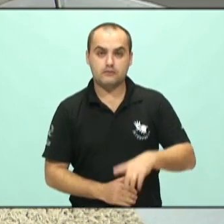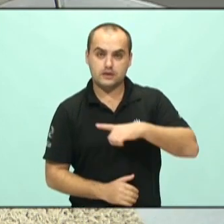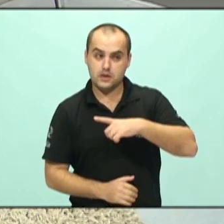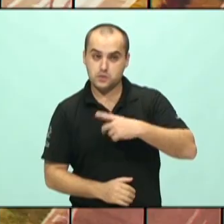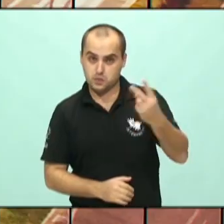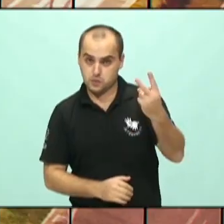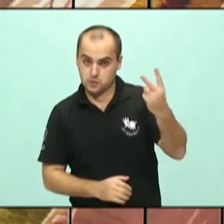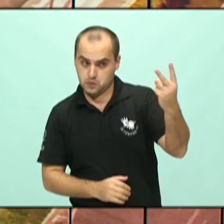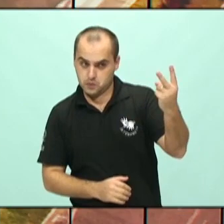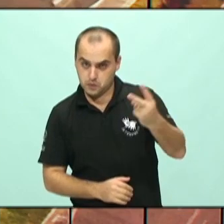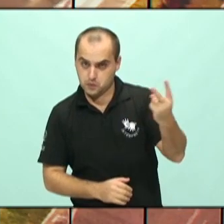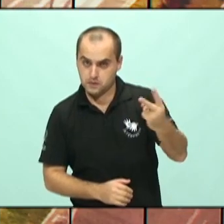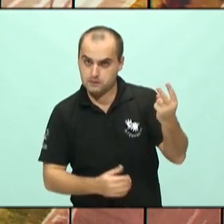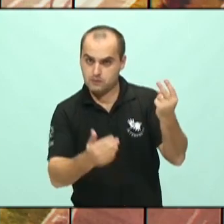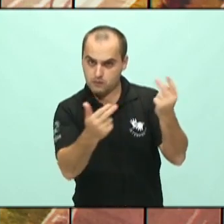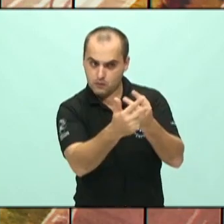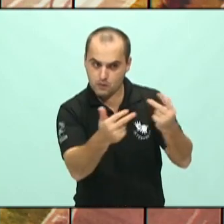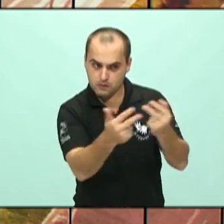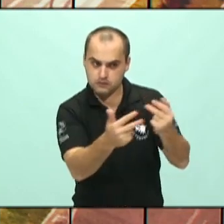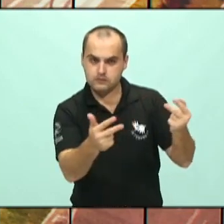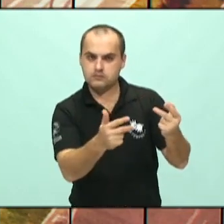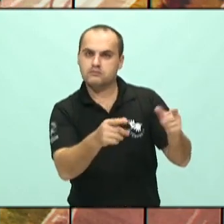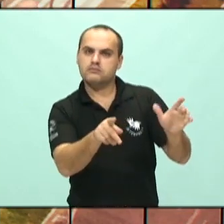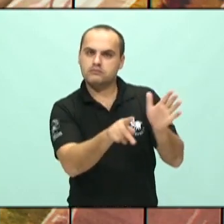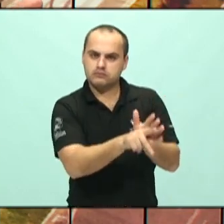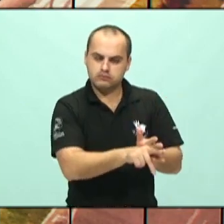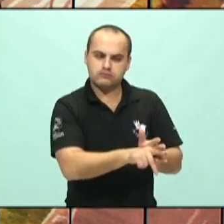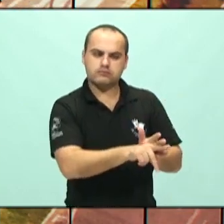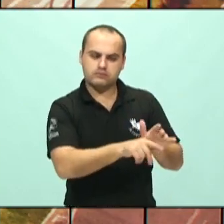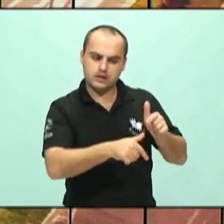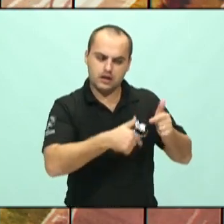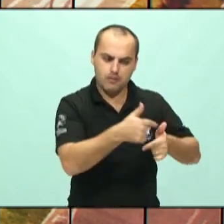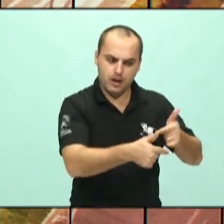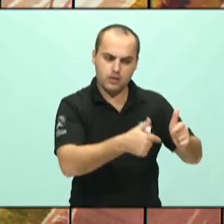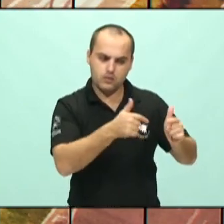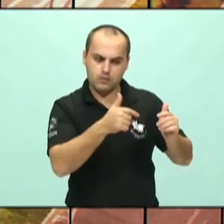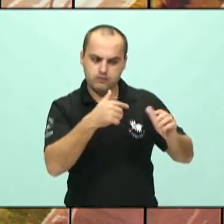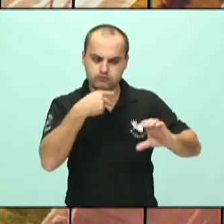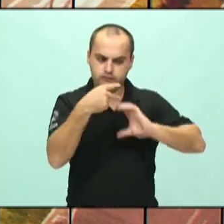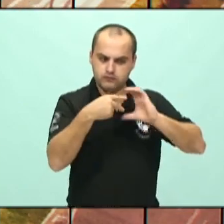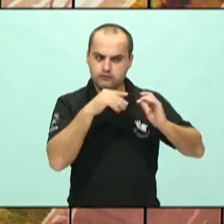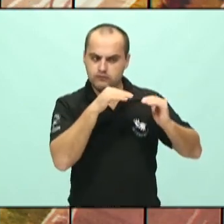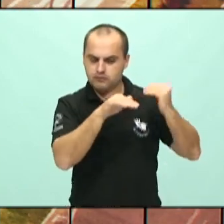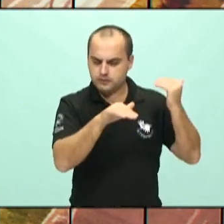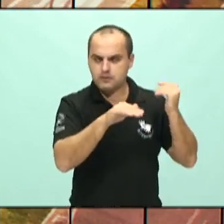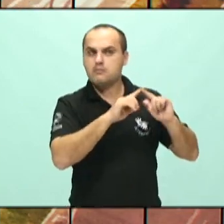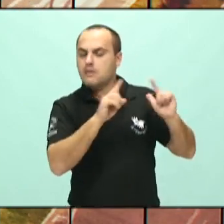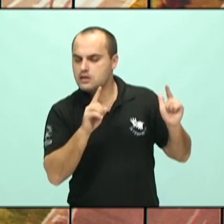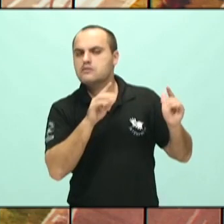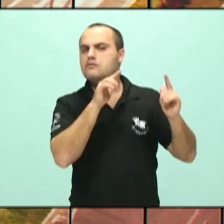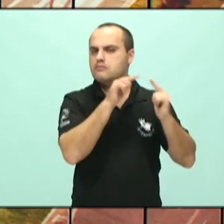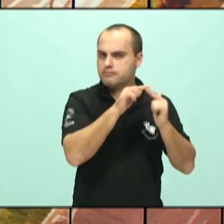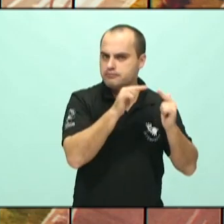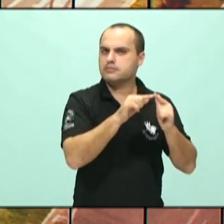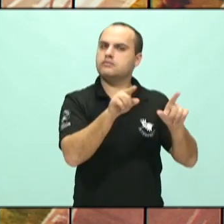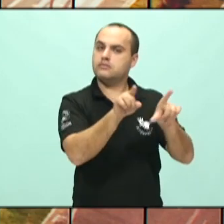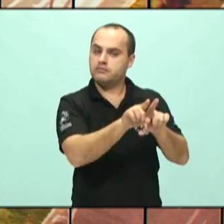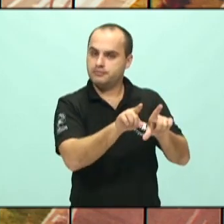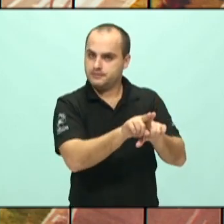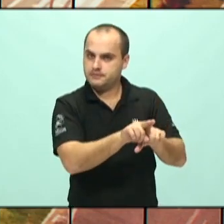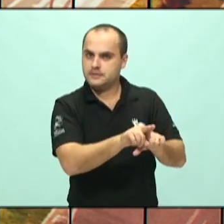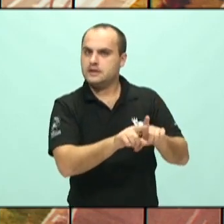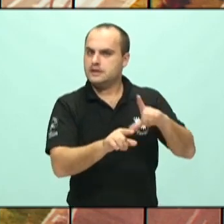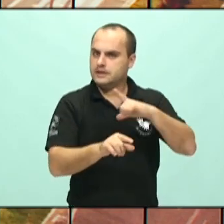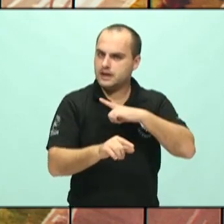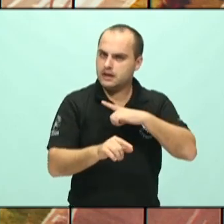questões aqui, extra-trabalho parlamentar. Ao mesmo tempo, não deixa de ser, porque existe